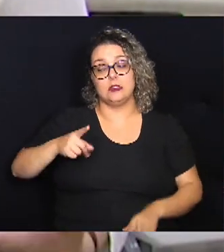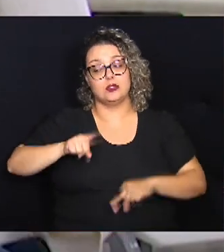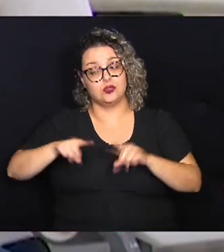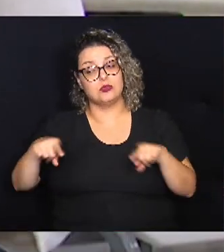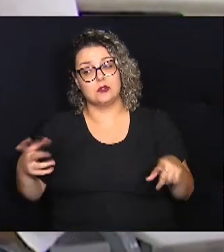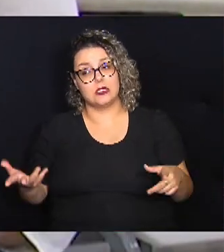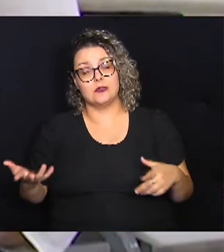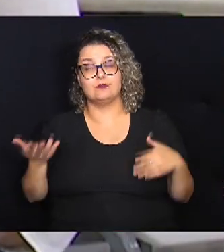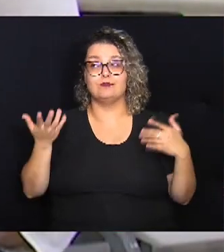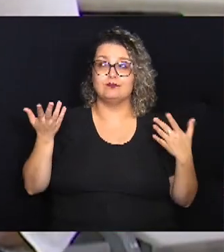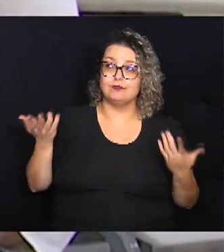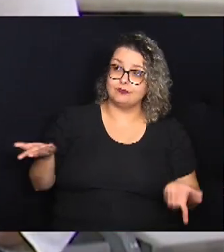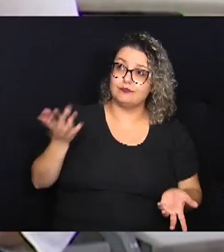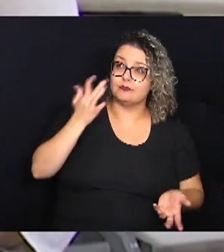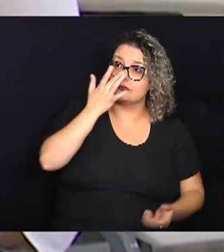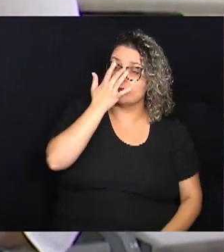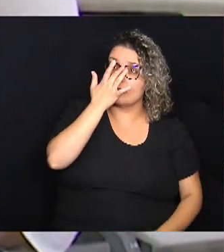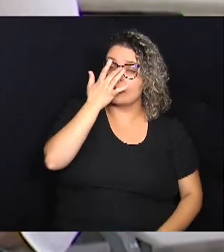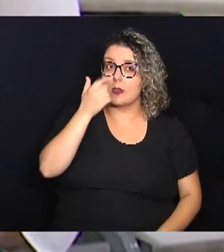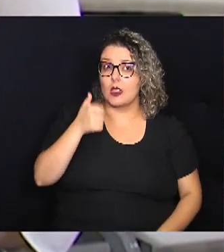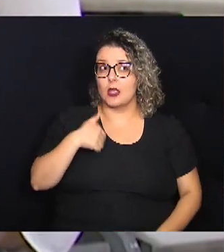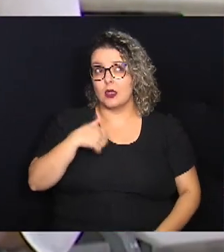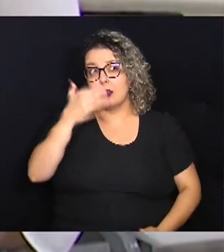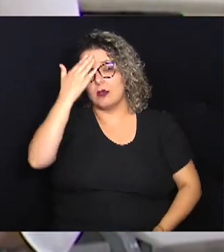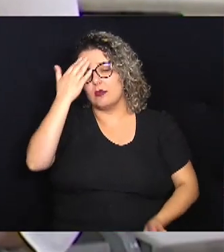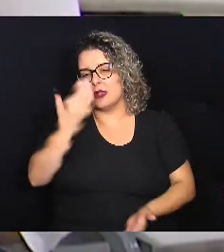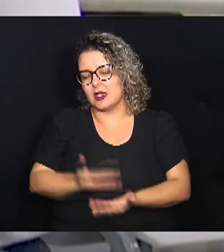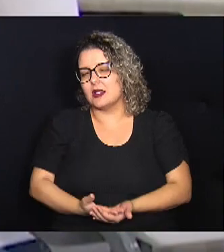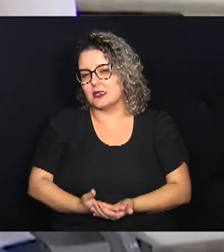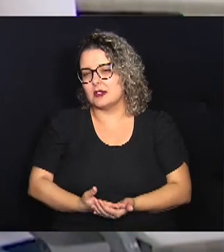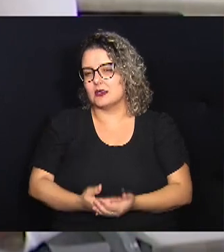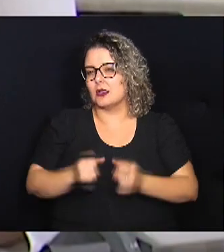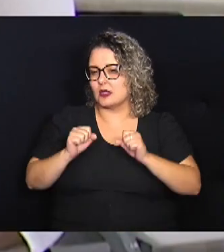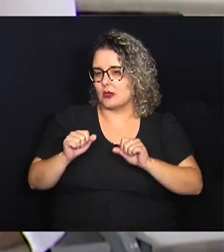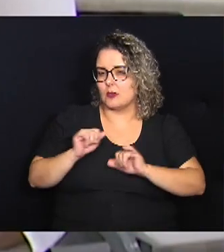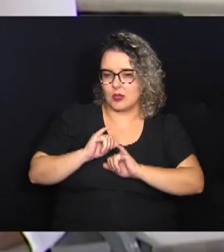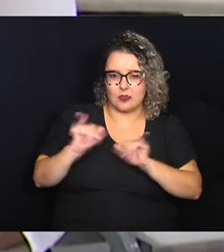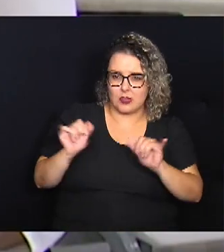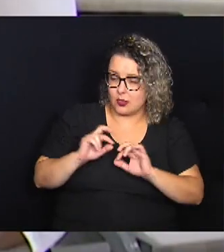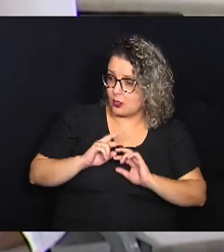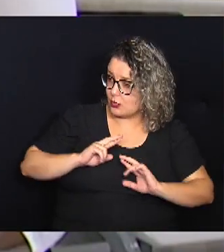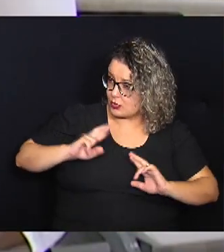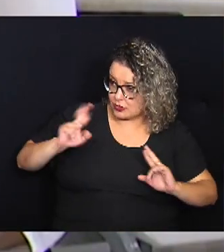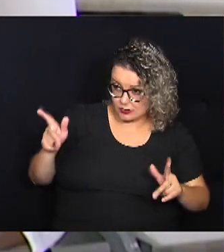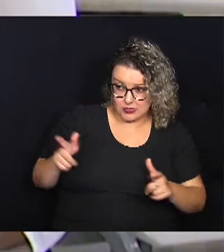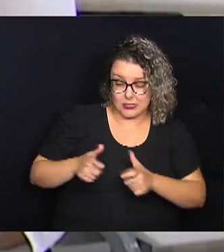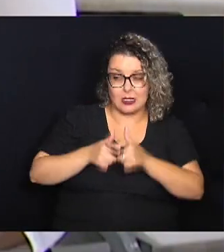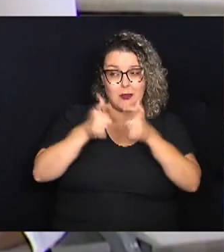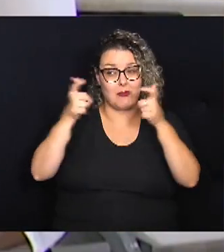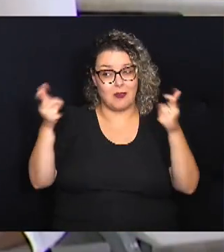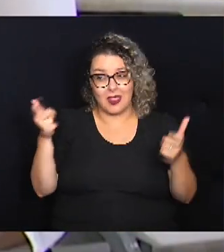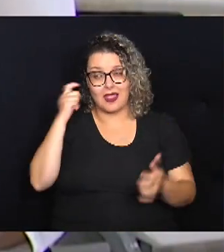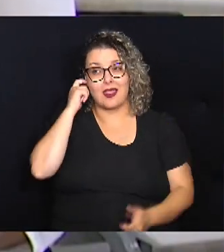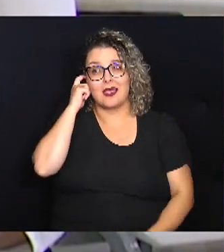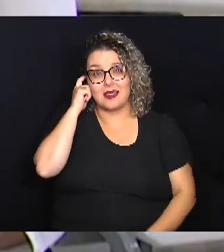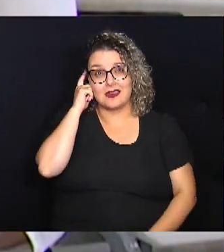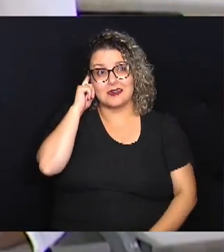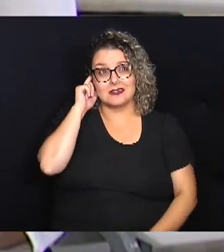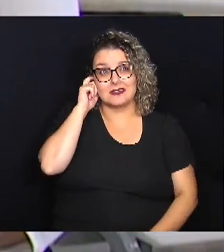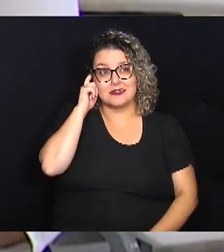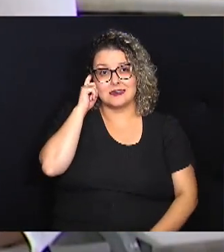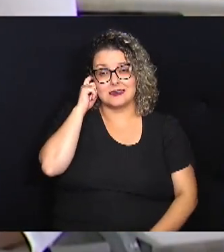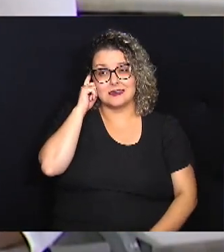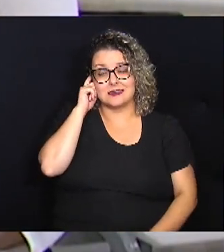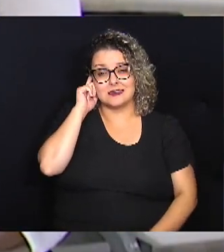E aí, assim, eu acredito que o que a gente possa dizer que mais diferencie as características das duas